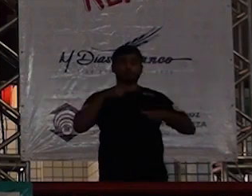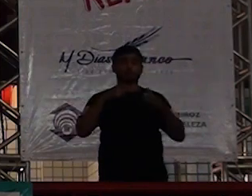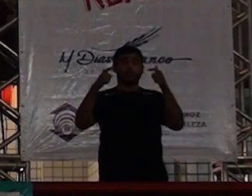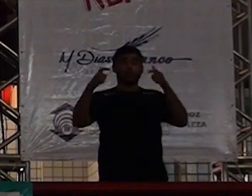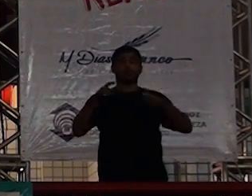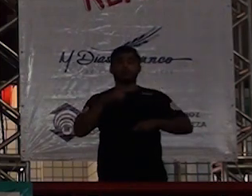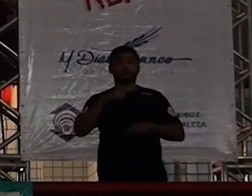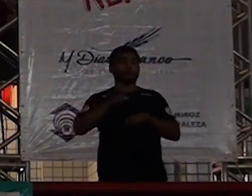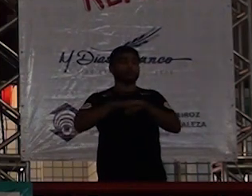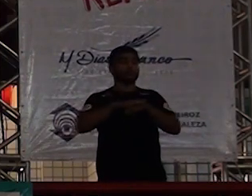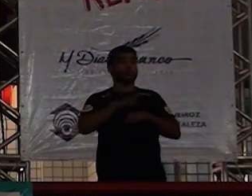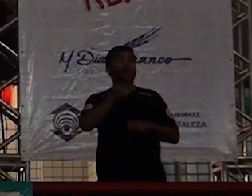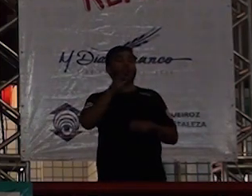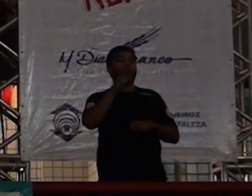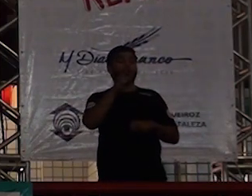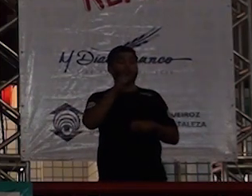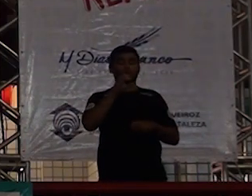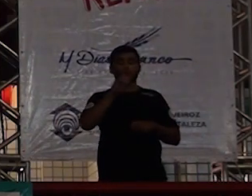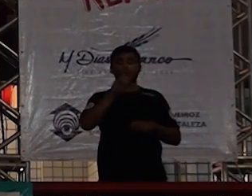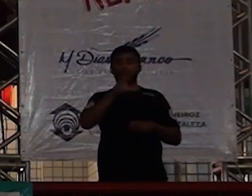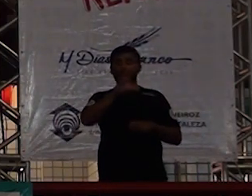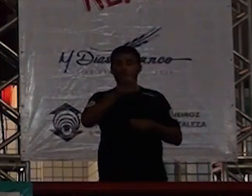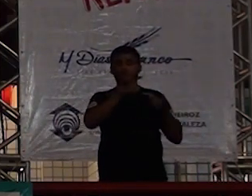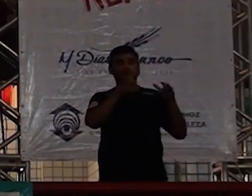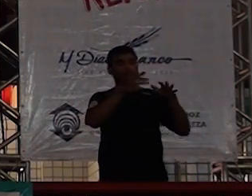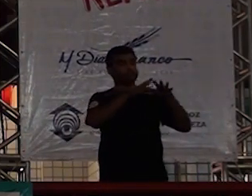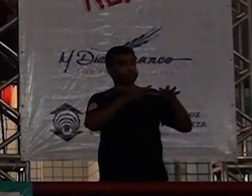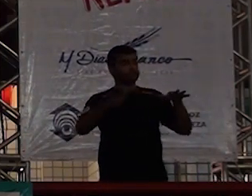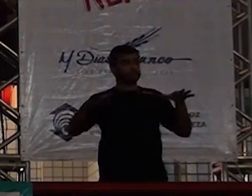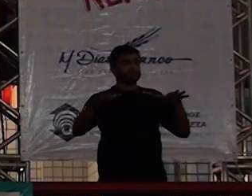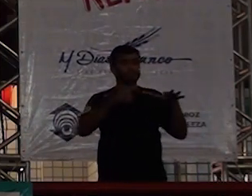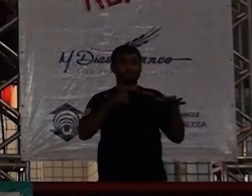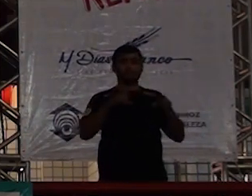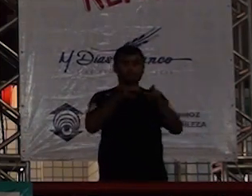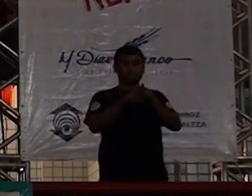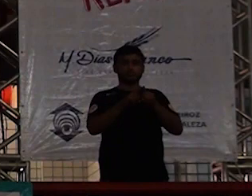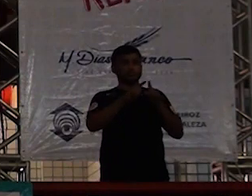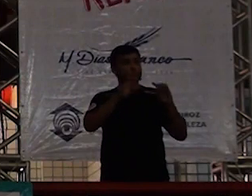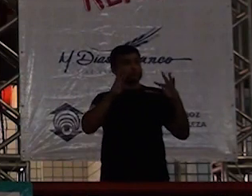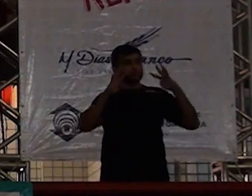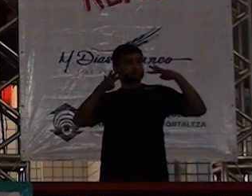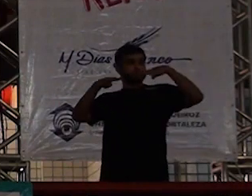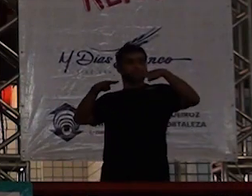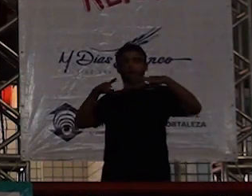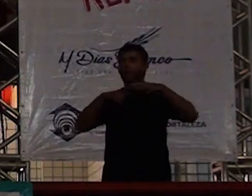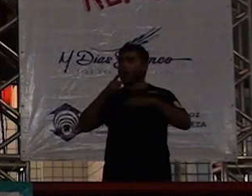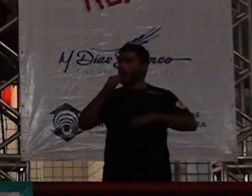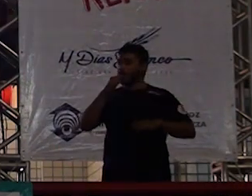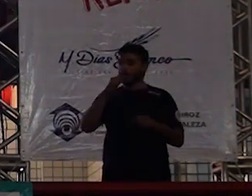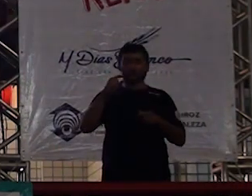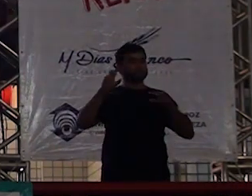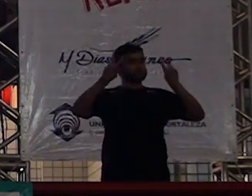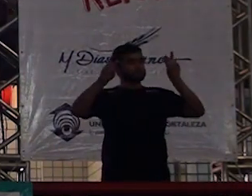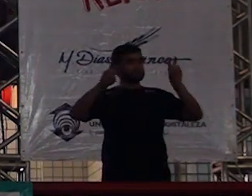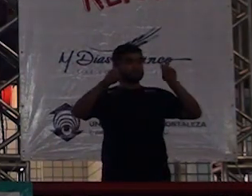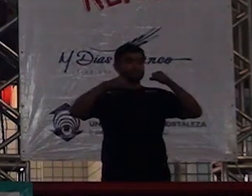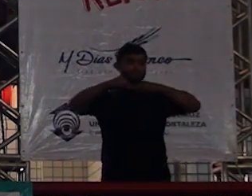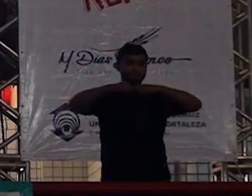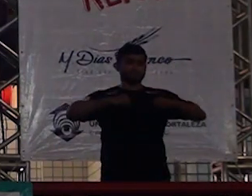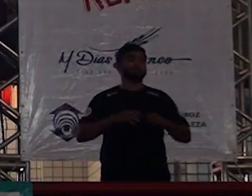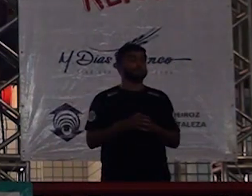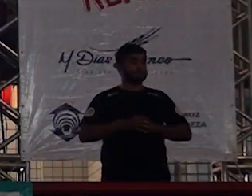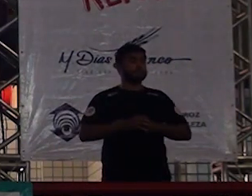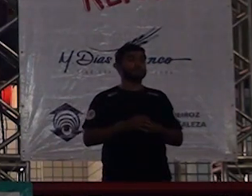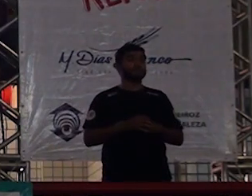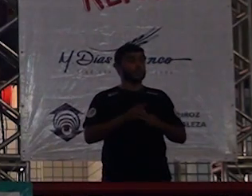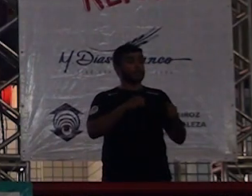a maior bacia de água doce, será palco do maior evento global sobre o tema água. O 8º Fórum